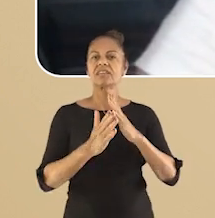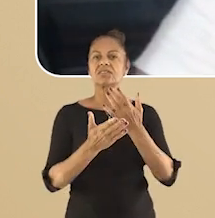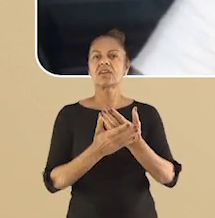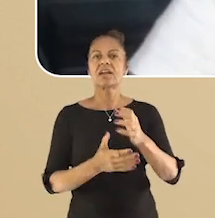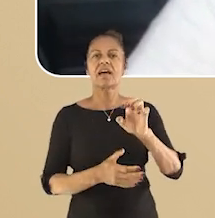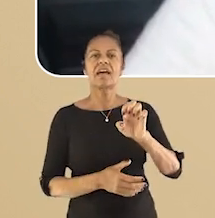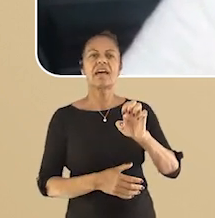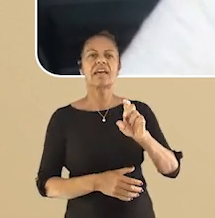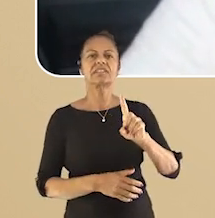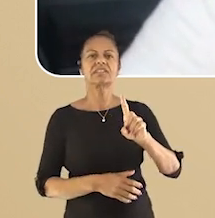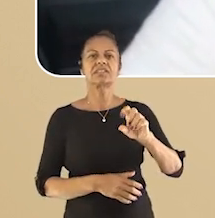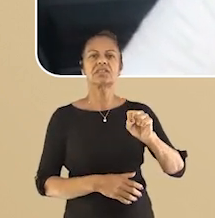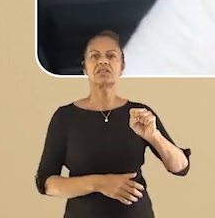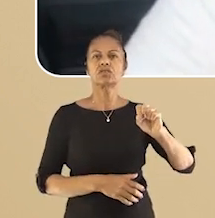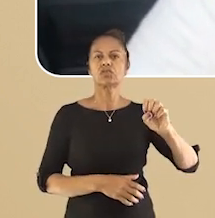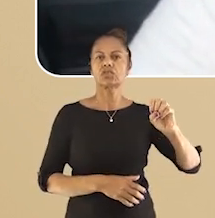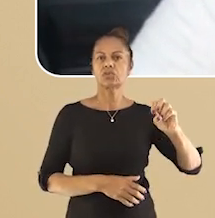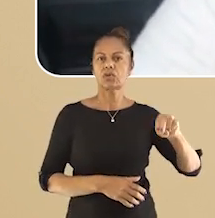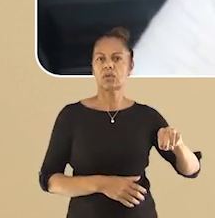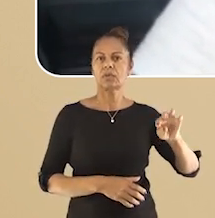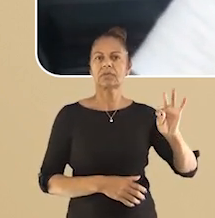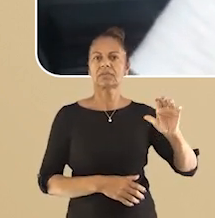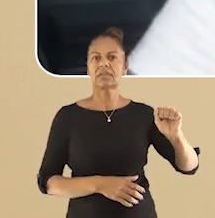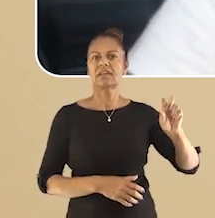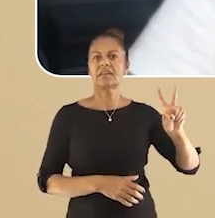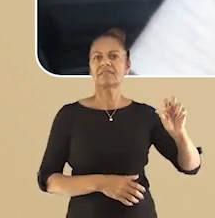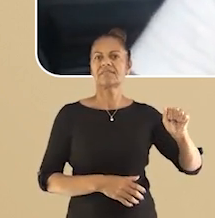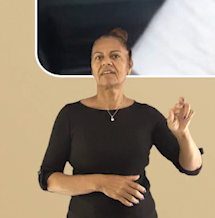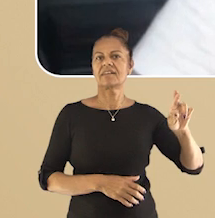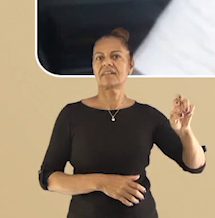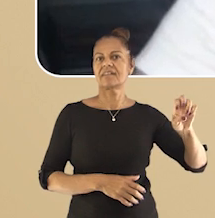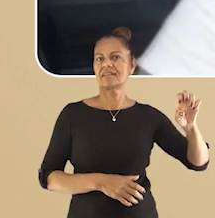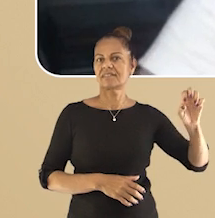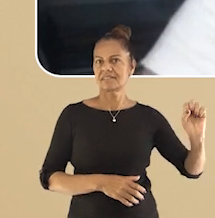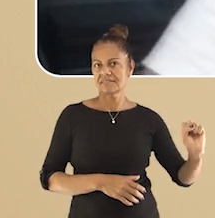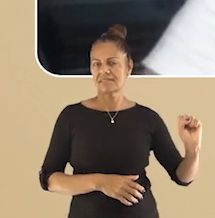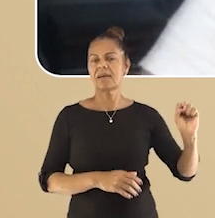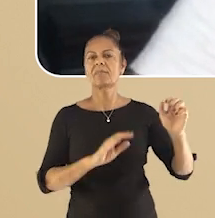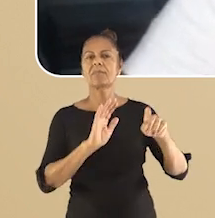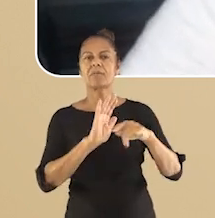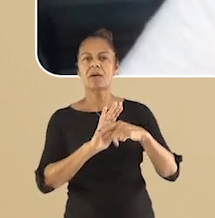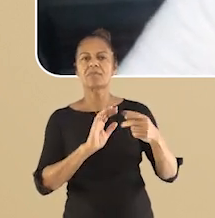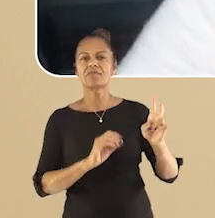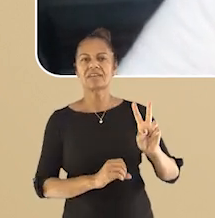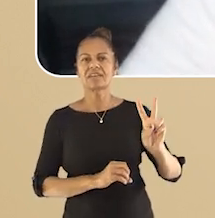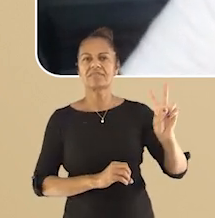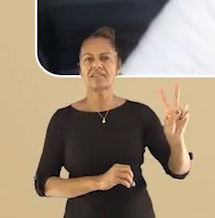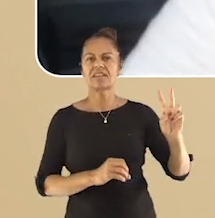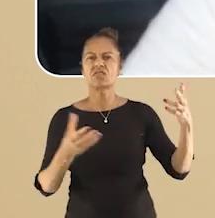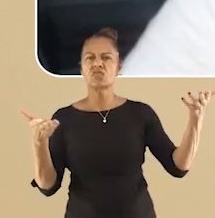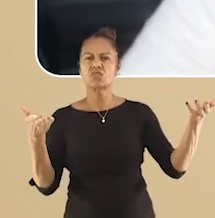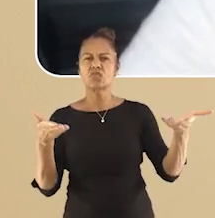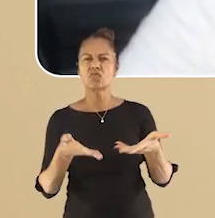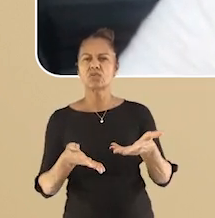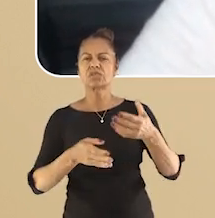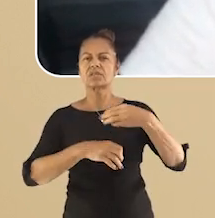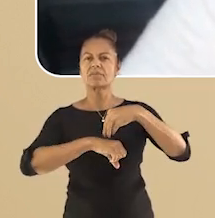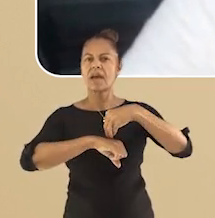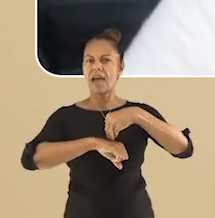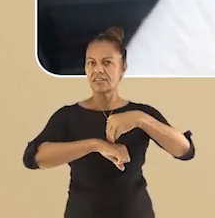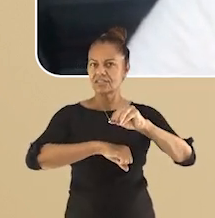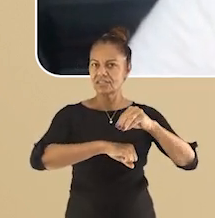de Souza, no município de Vila Velha. E hoje vim deixar uma dica de alfabetização super valiosa para